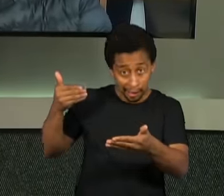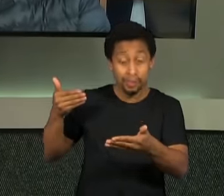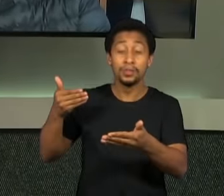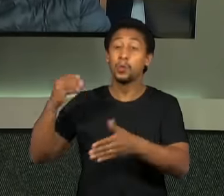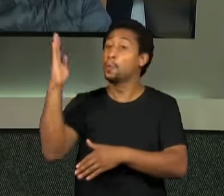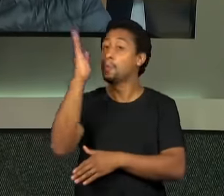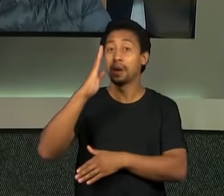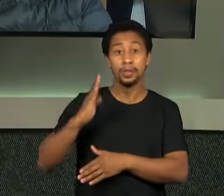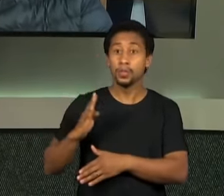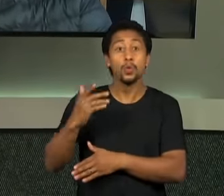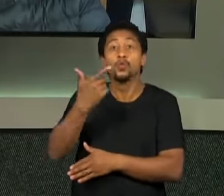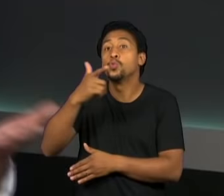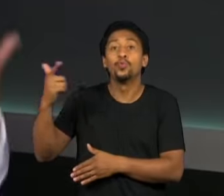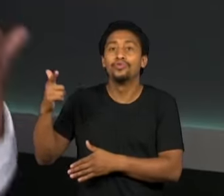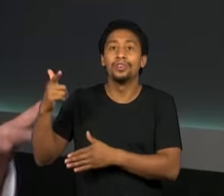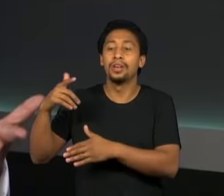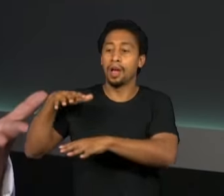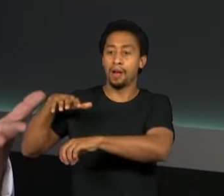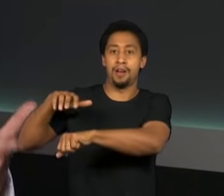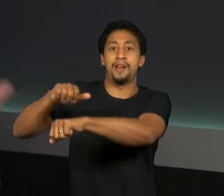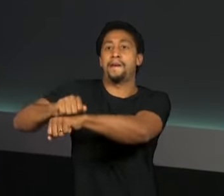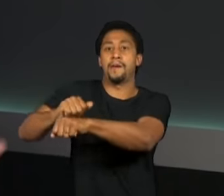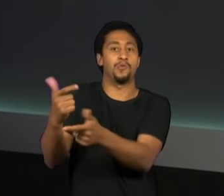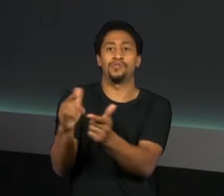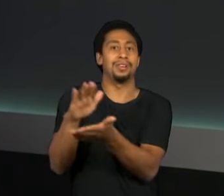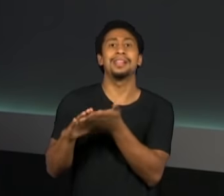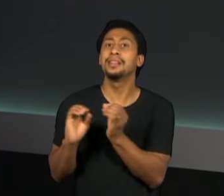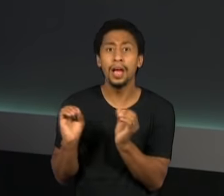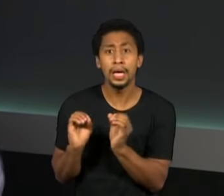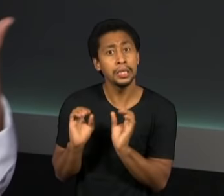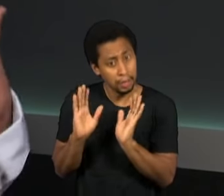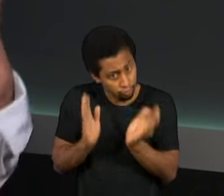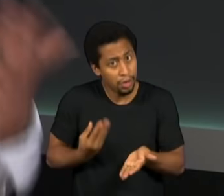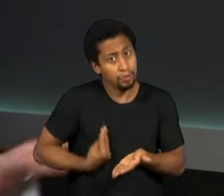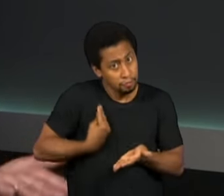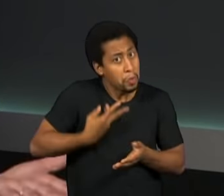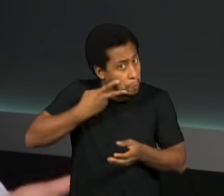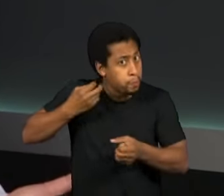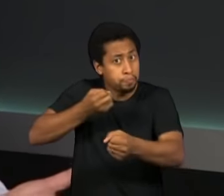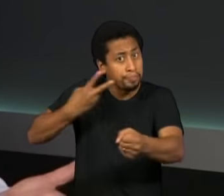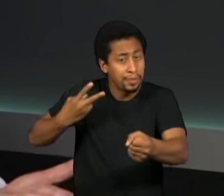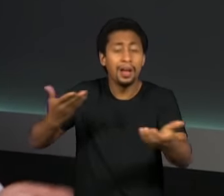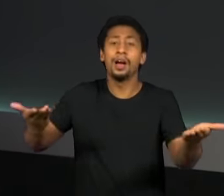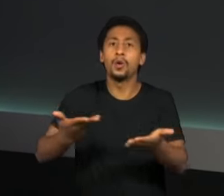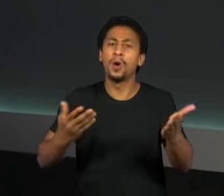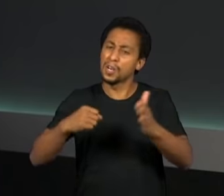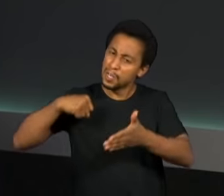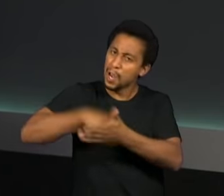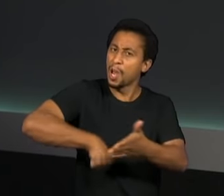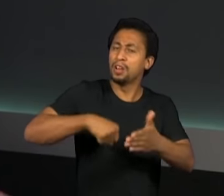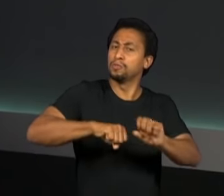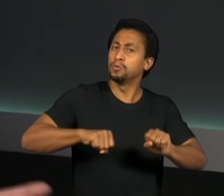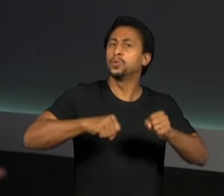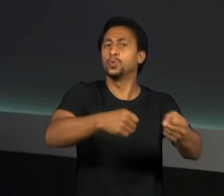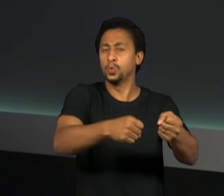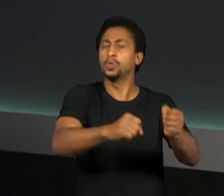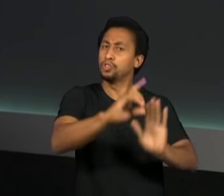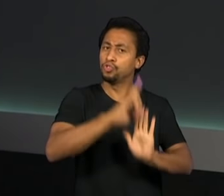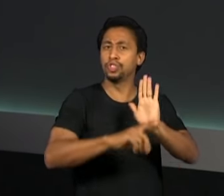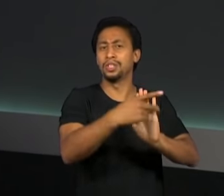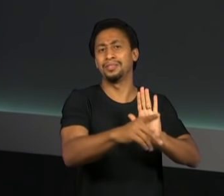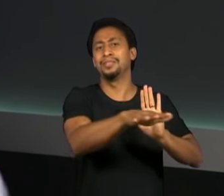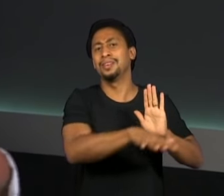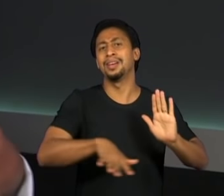até hoje, quer dizer, estão perdendo vidas para tentar garantir o que lhes é de direito, que é a terra